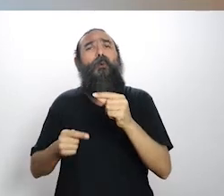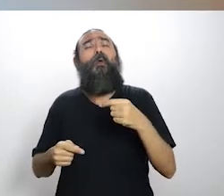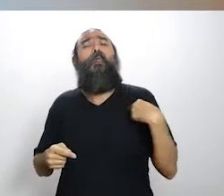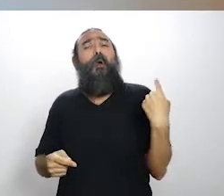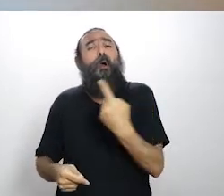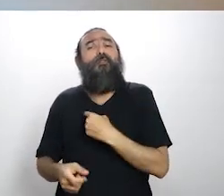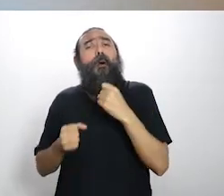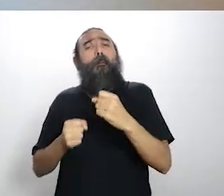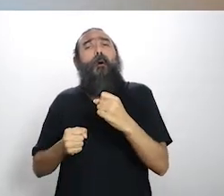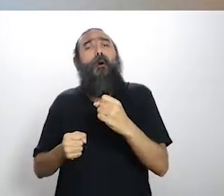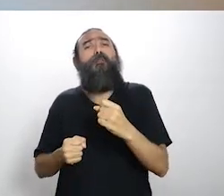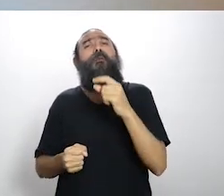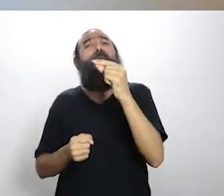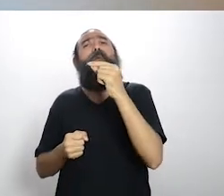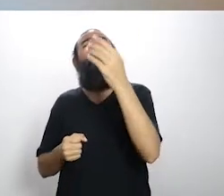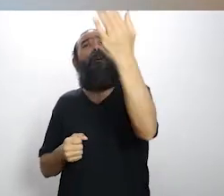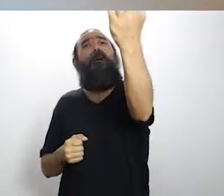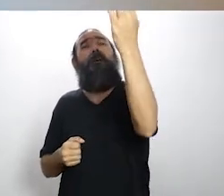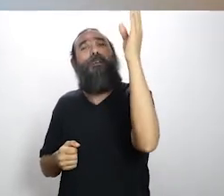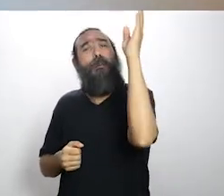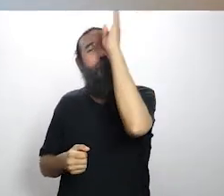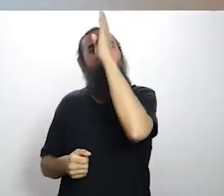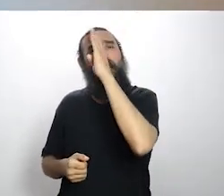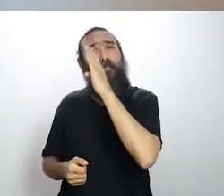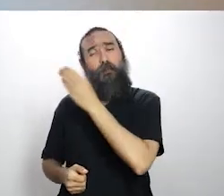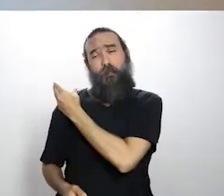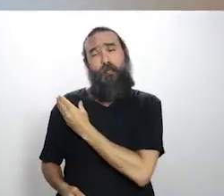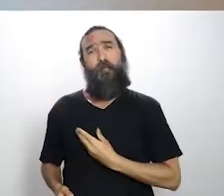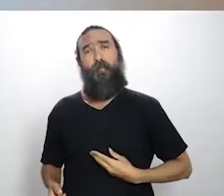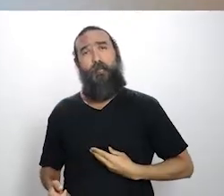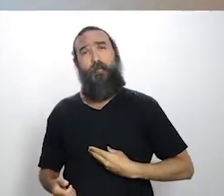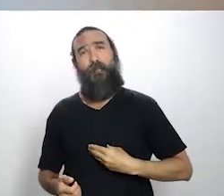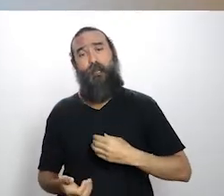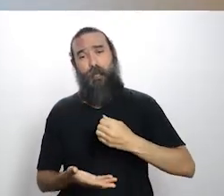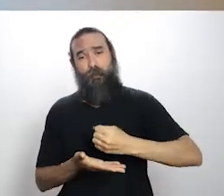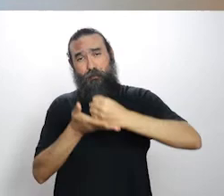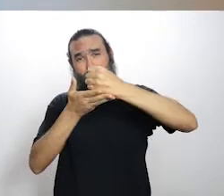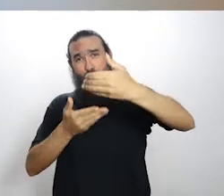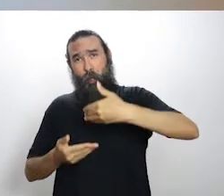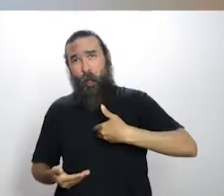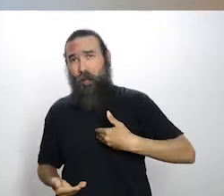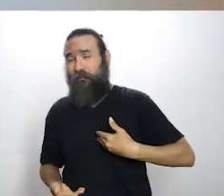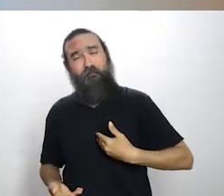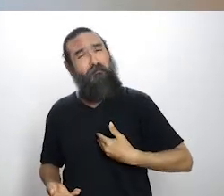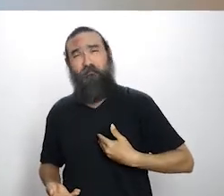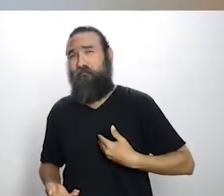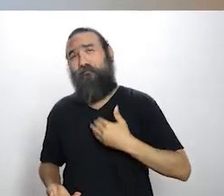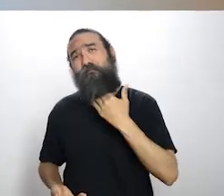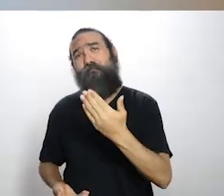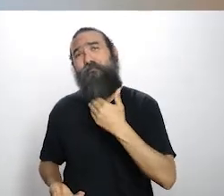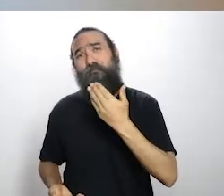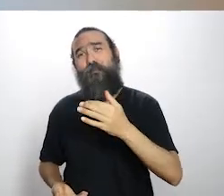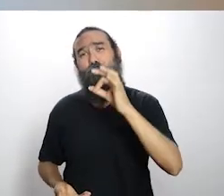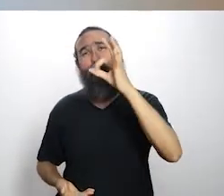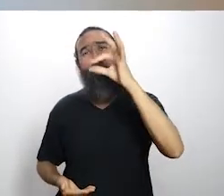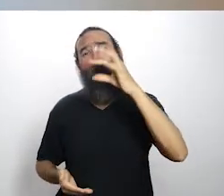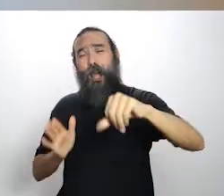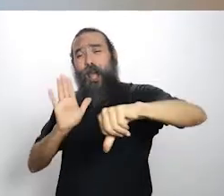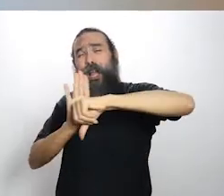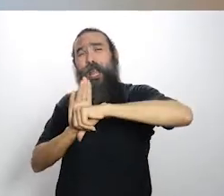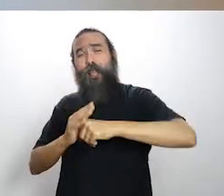ofertar é crime, o que a gente pode esperar? Nada, porque senão seremos